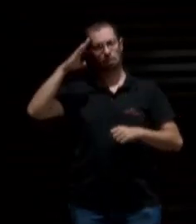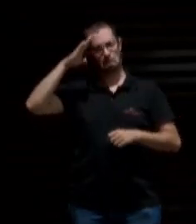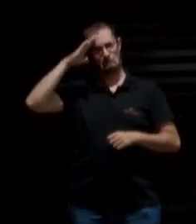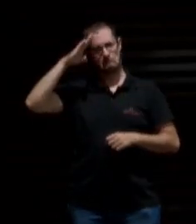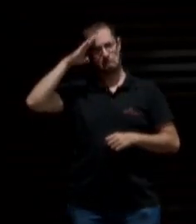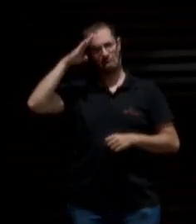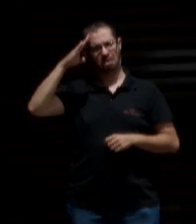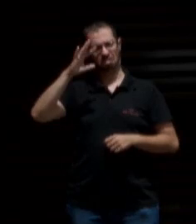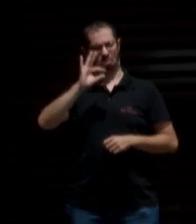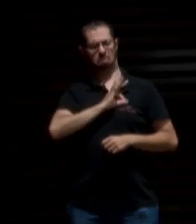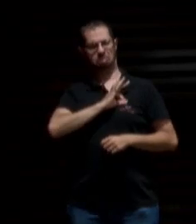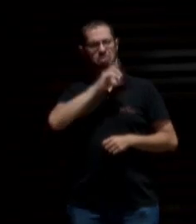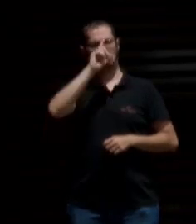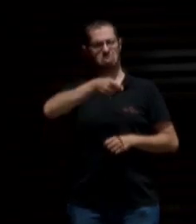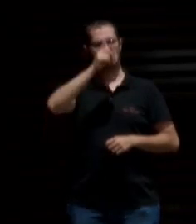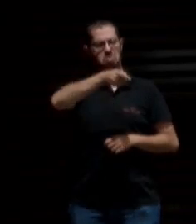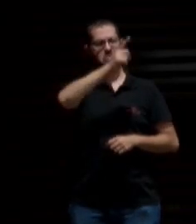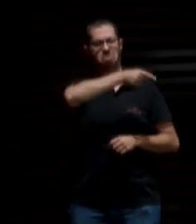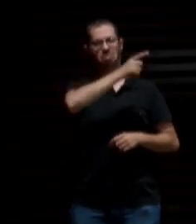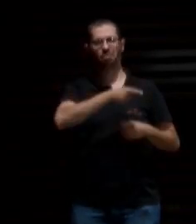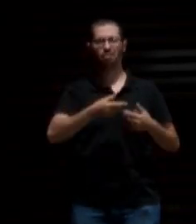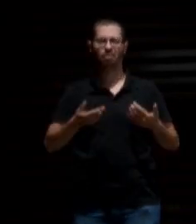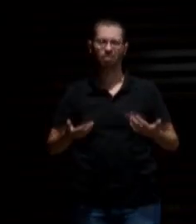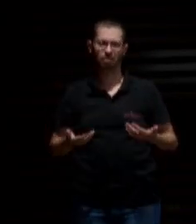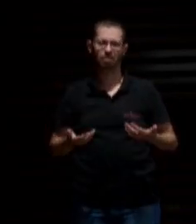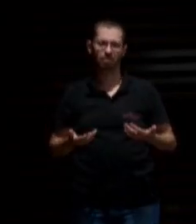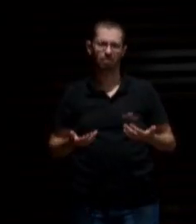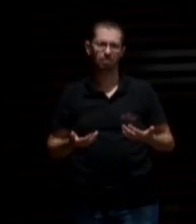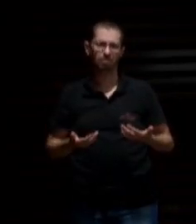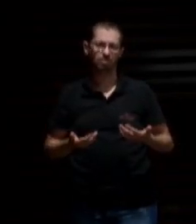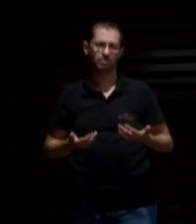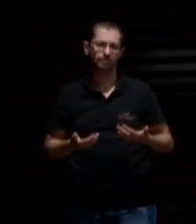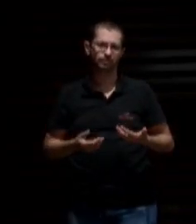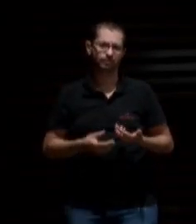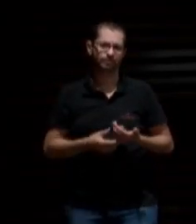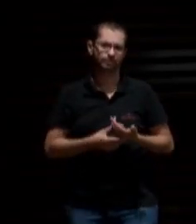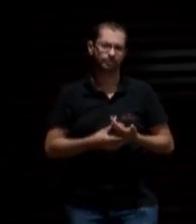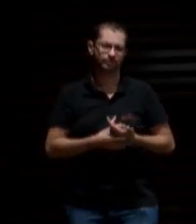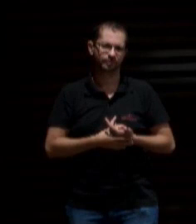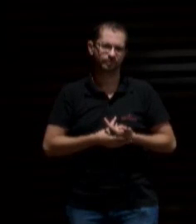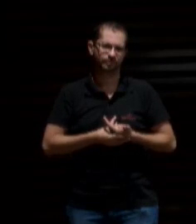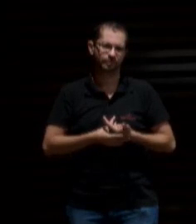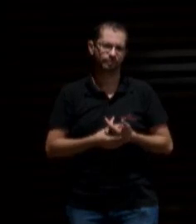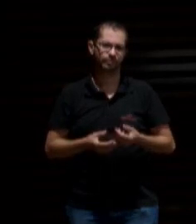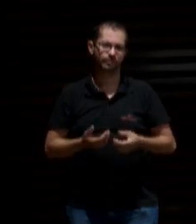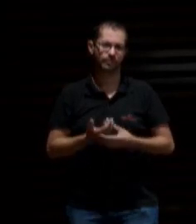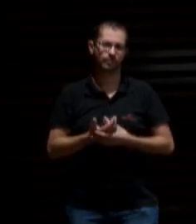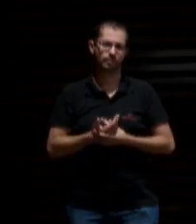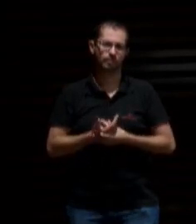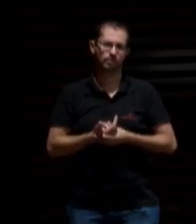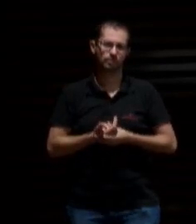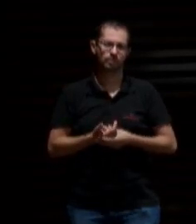E o outro objetivo dele é aumentar a condenação dos ímpios. Eles vão enchendo o cálice da ira deles. E aí,